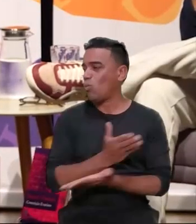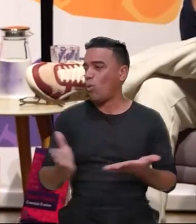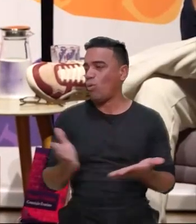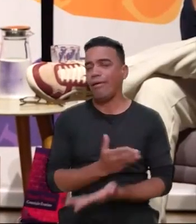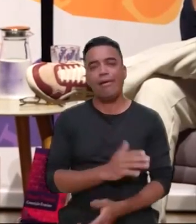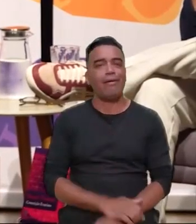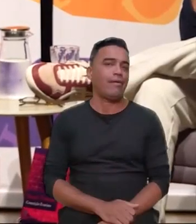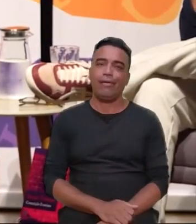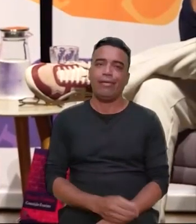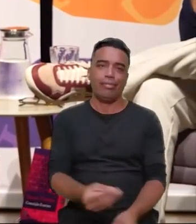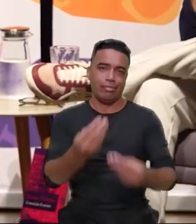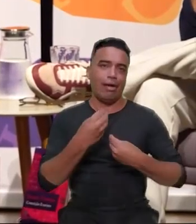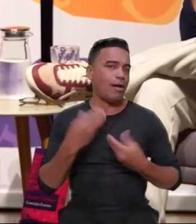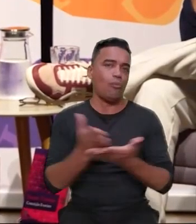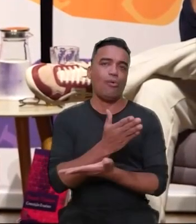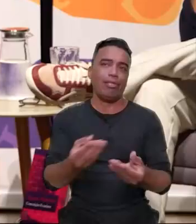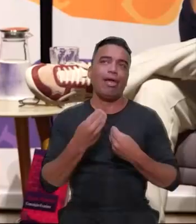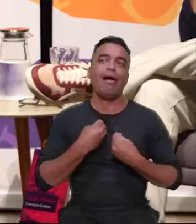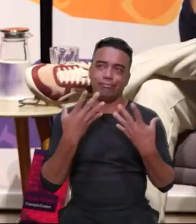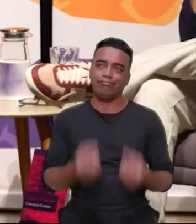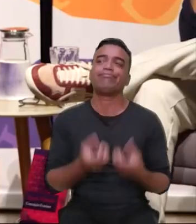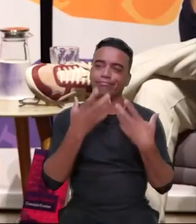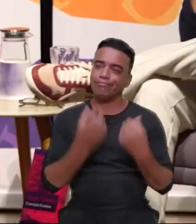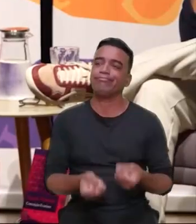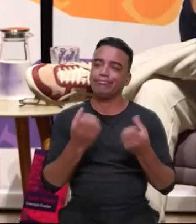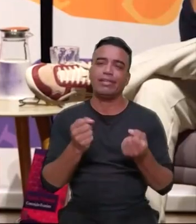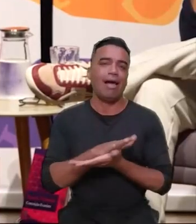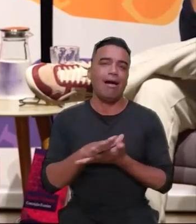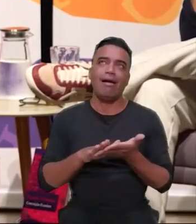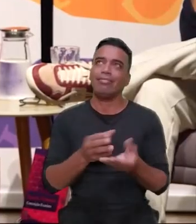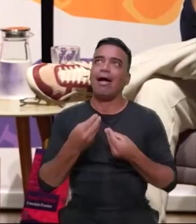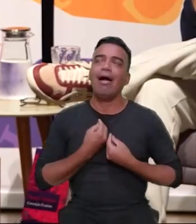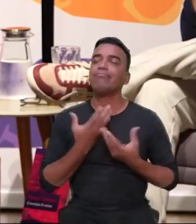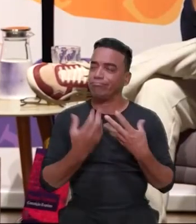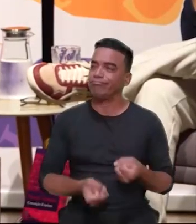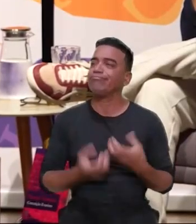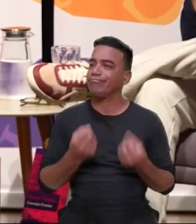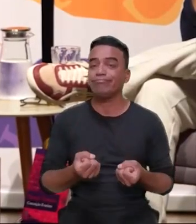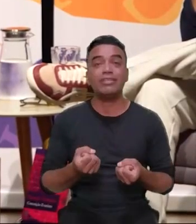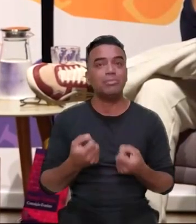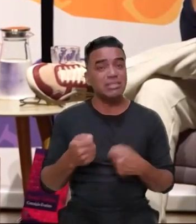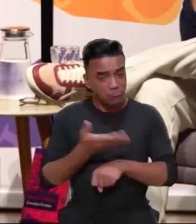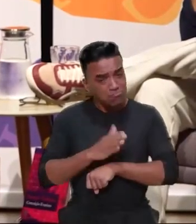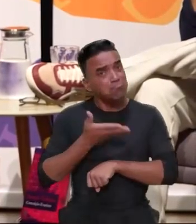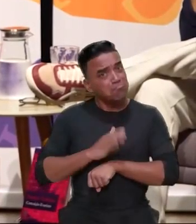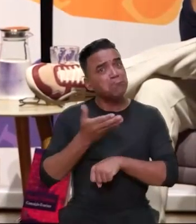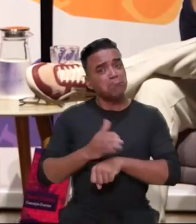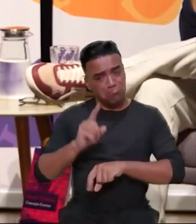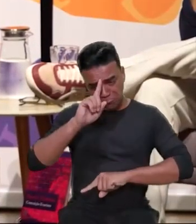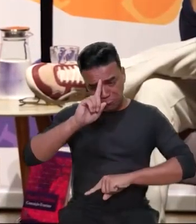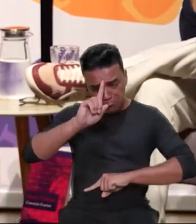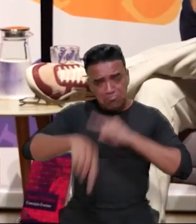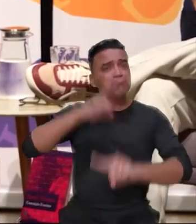Ou se contenta com nada. Então, é preciso um exercício